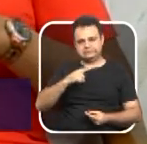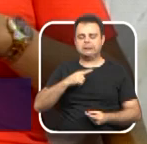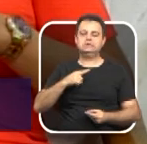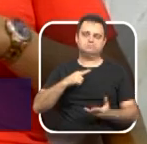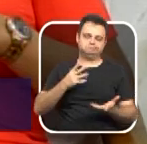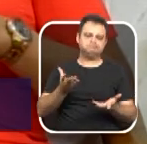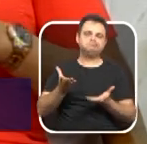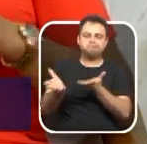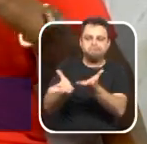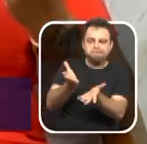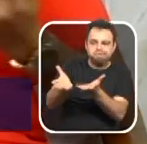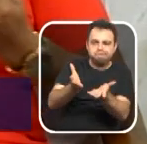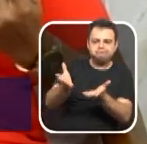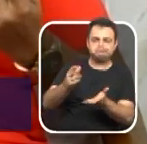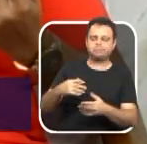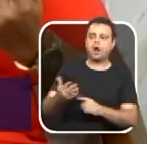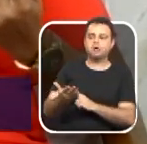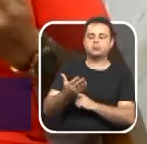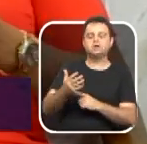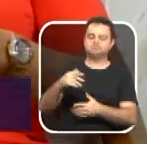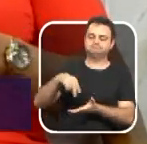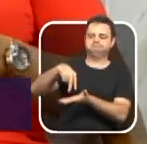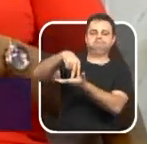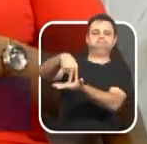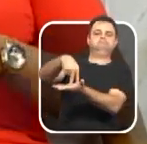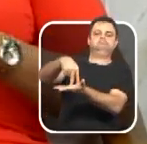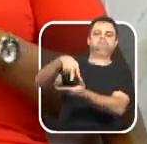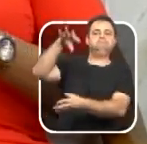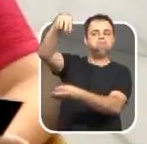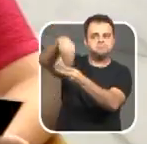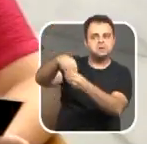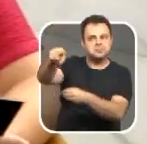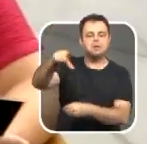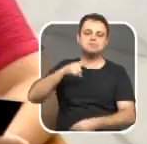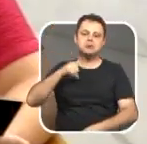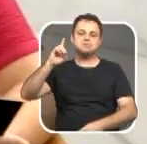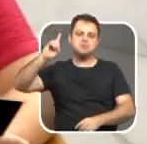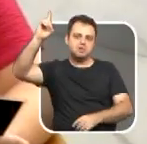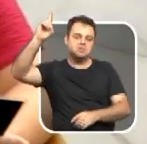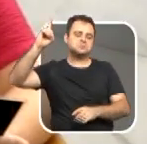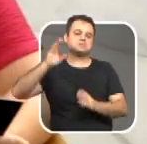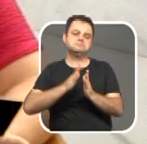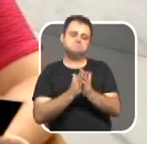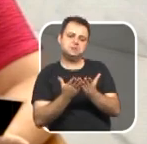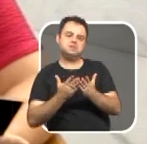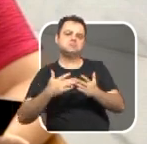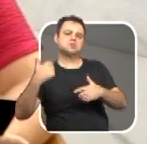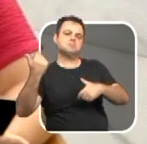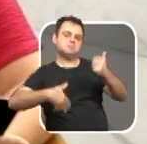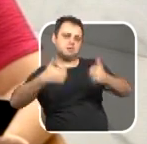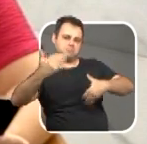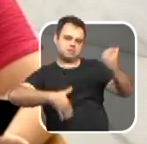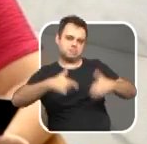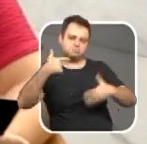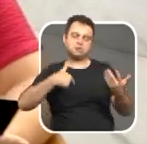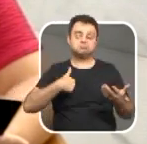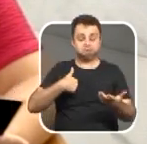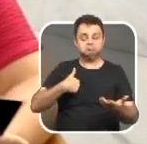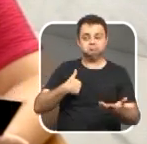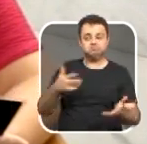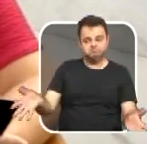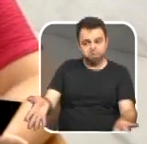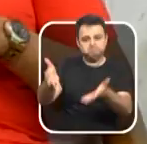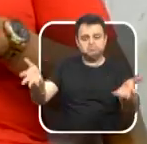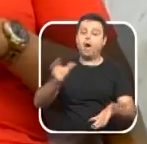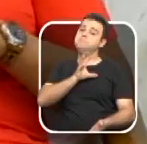toda a diferença no trabalho. E é o que movimenta o Instituto, que é o amor. E a declaração de utilidade pública dessas instituições traz alguns benefícios,